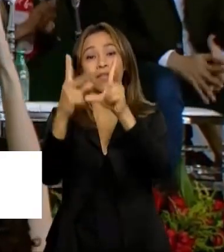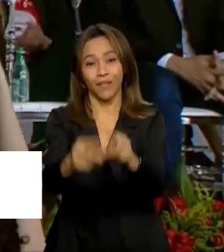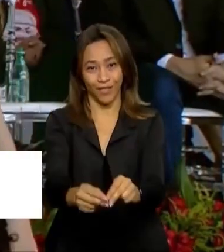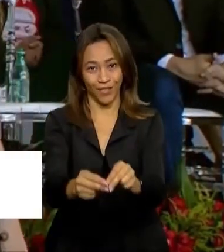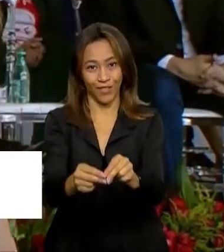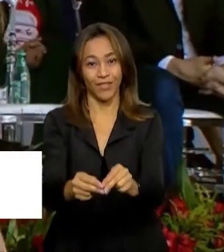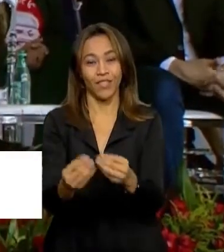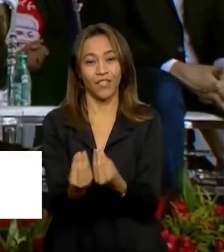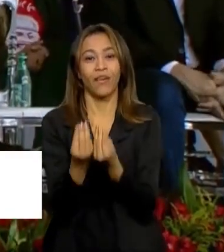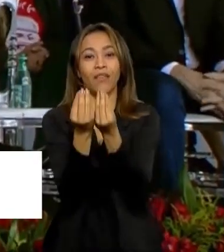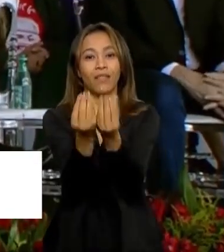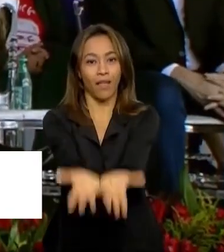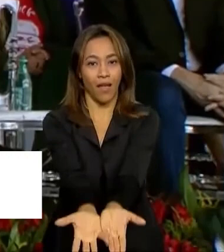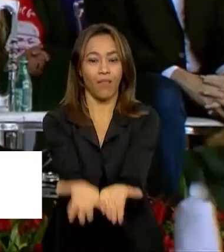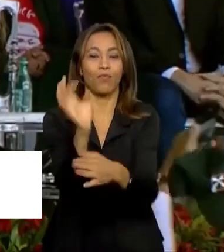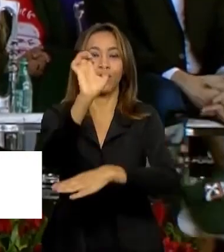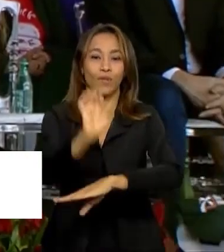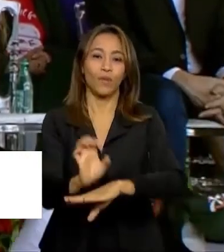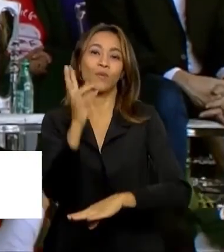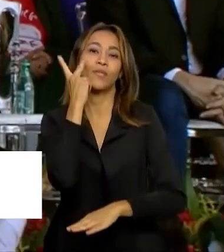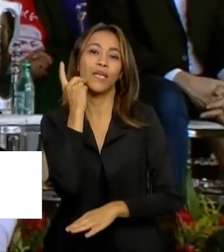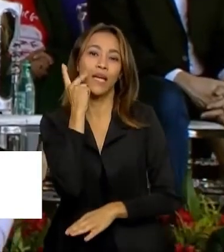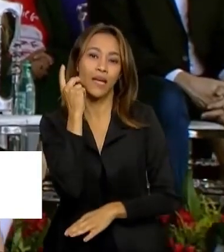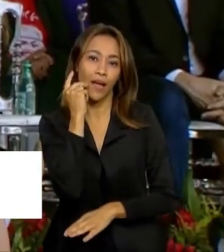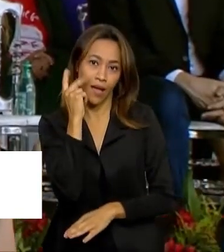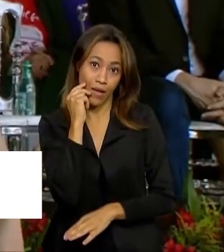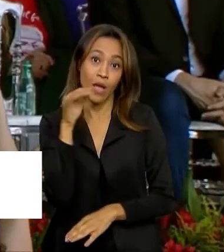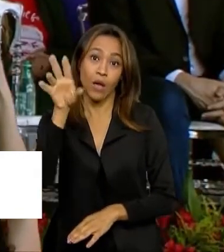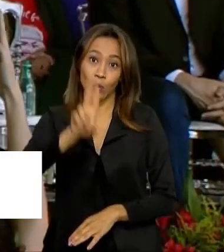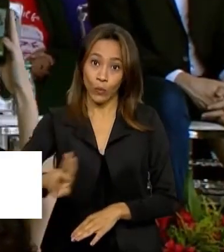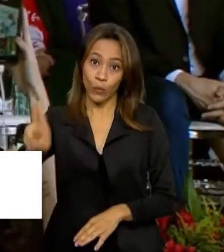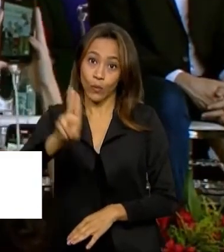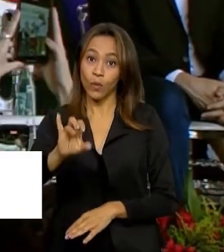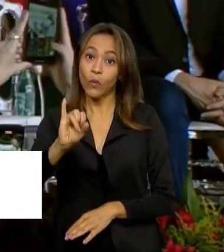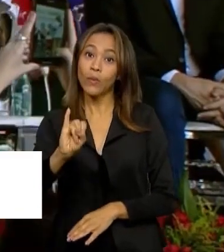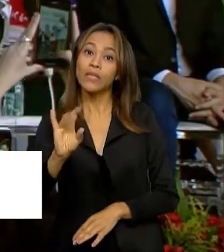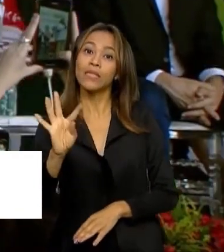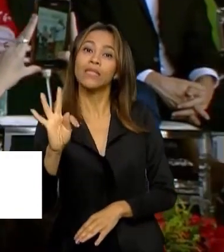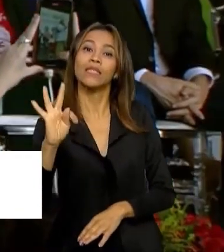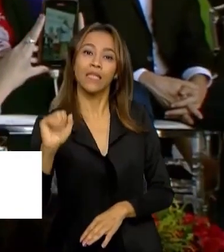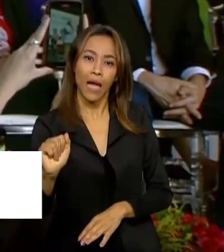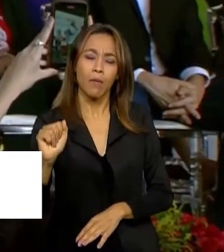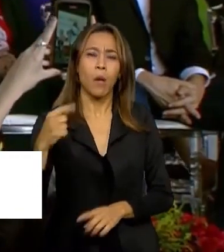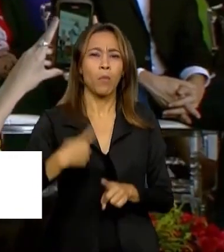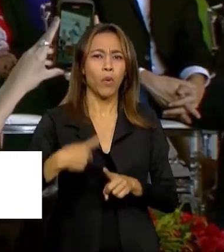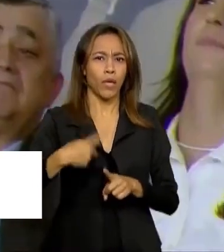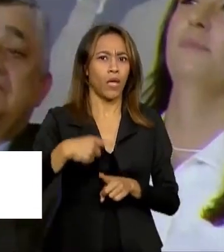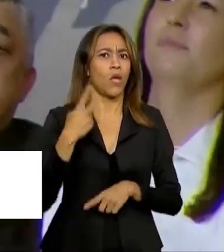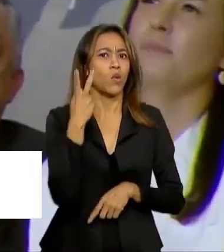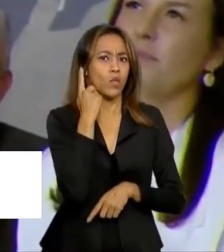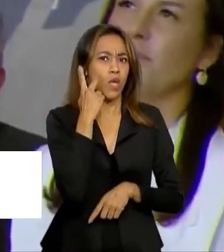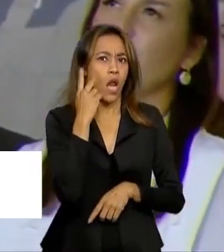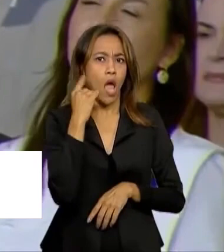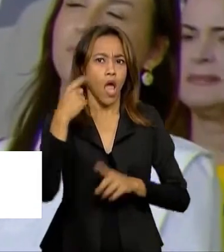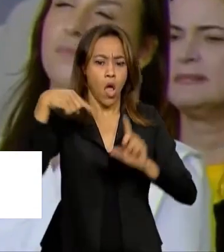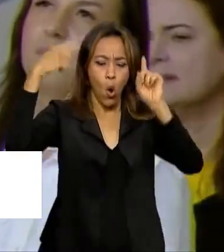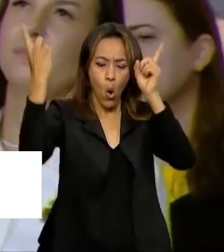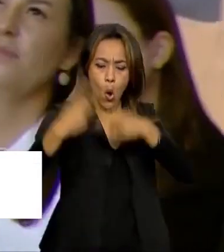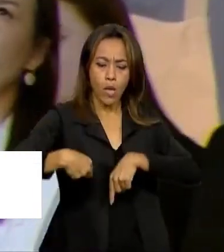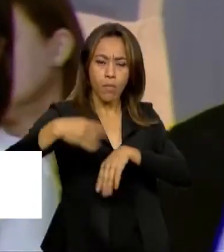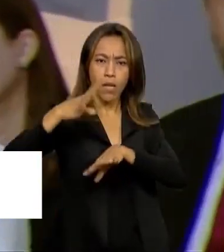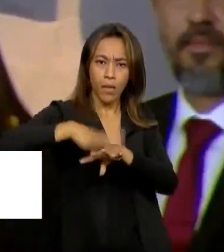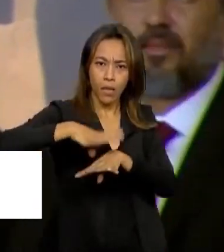É um presente que a gente vai dar ao Ceará, porque o Ceará, quando vai disputar as Olimpíadas da Matemática, é